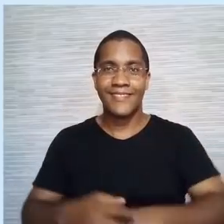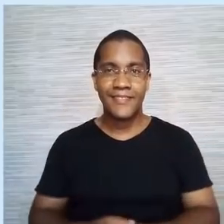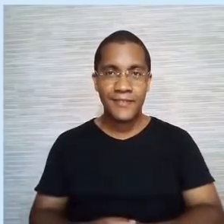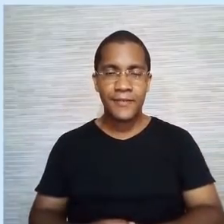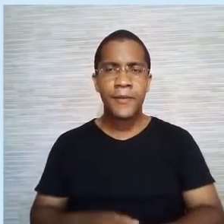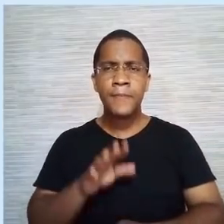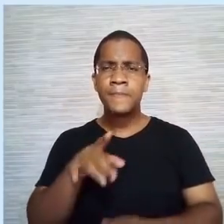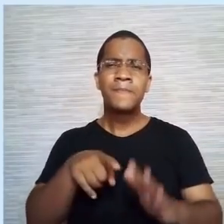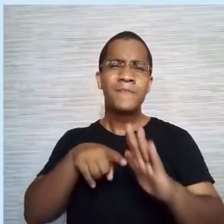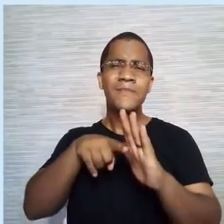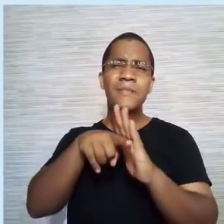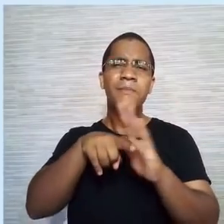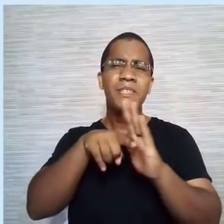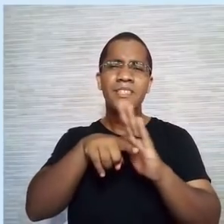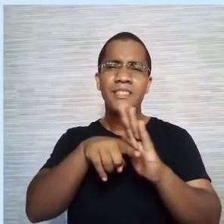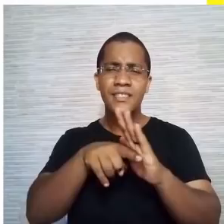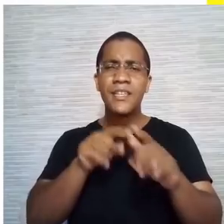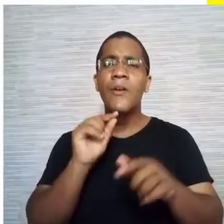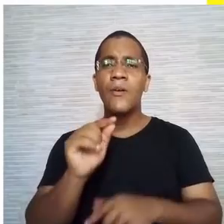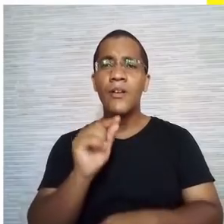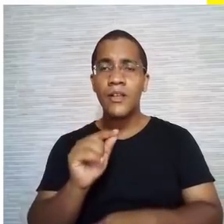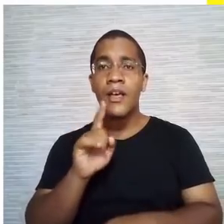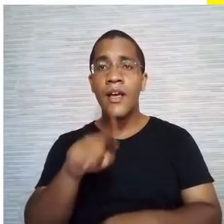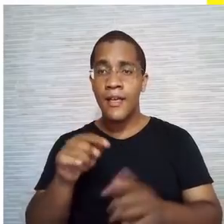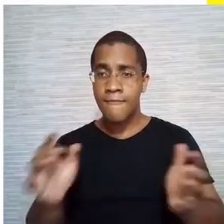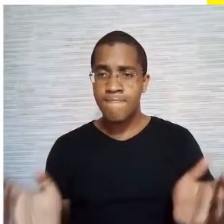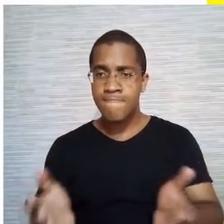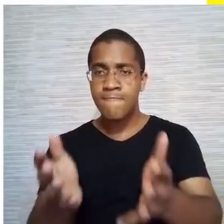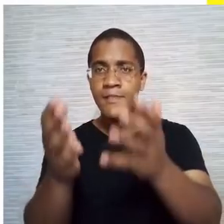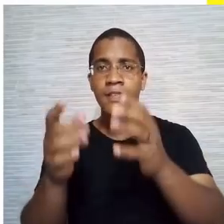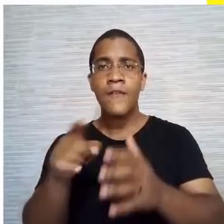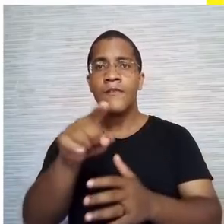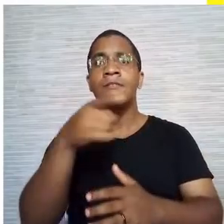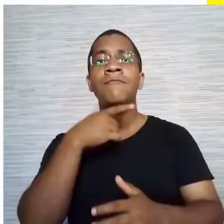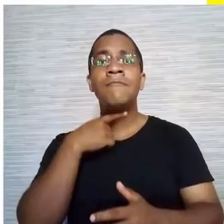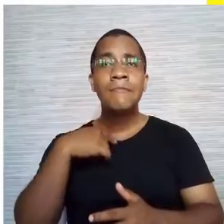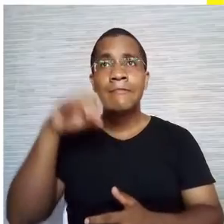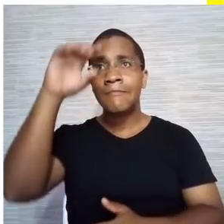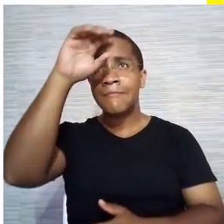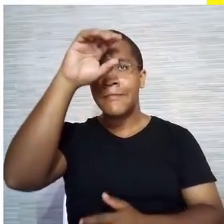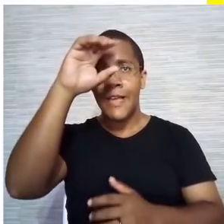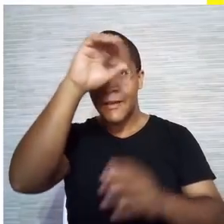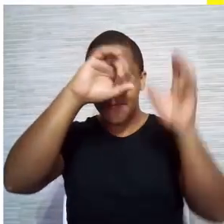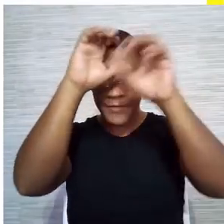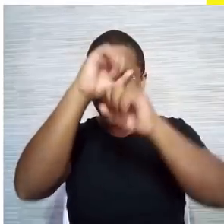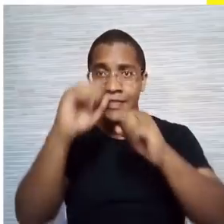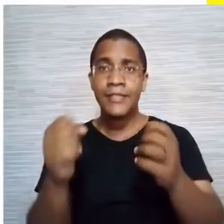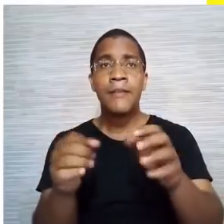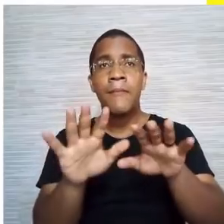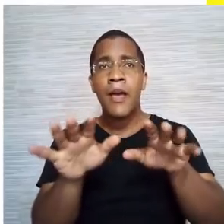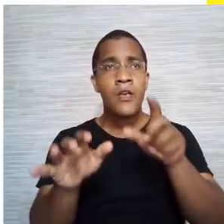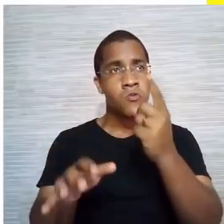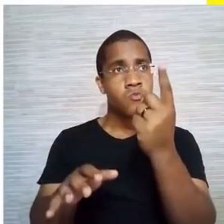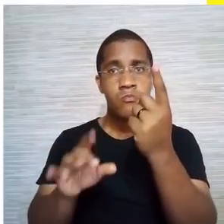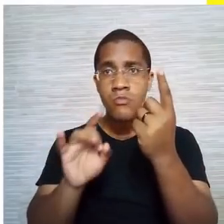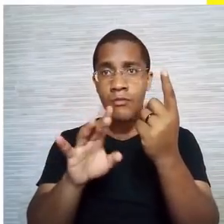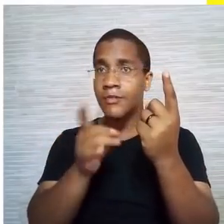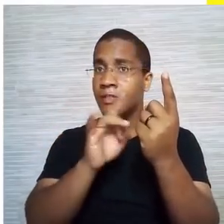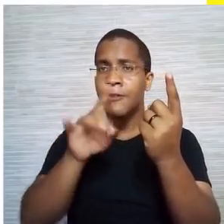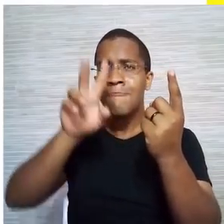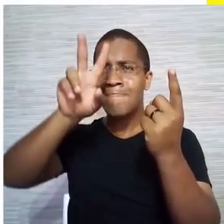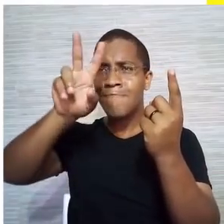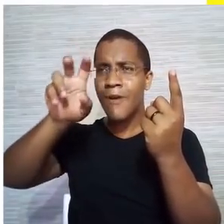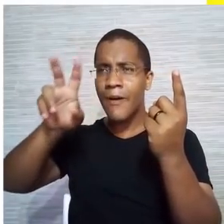em si. O que seria essa pesquisa em si? O estímulo à busca de informações em fontes diversificadas